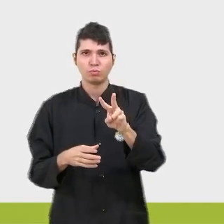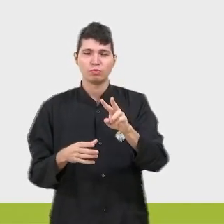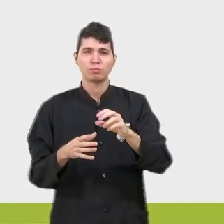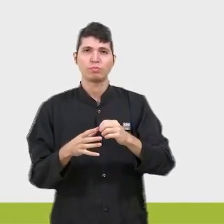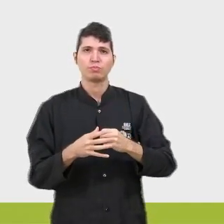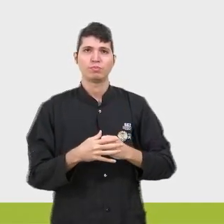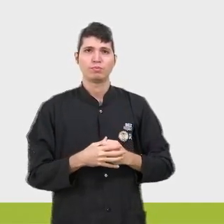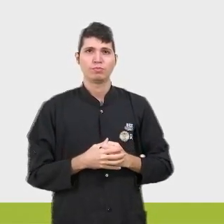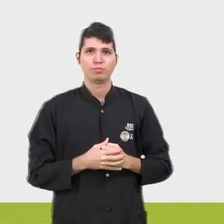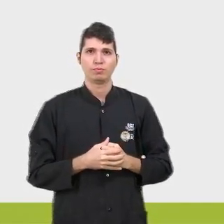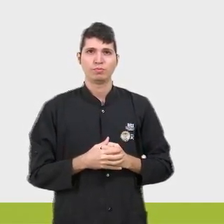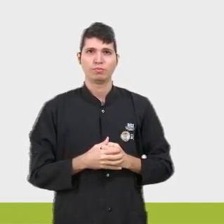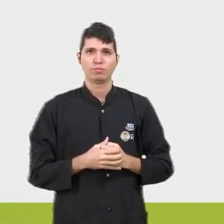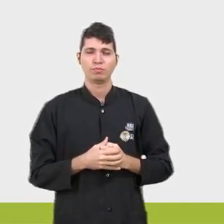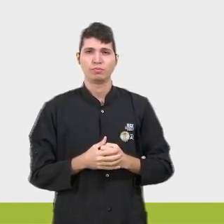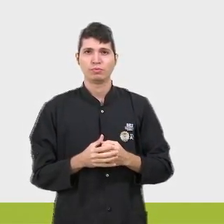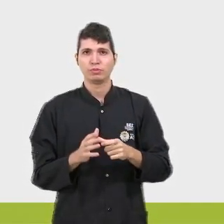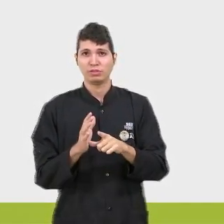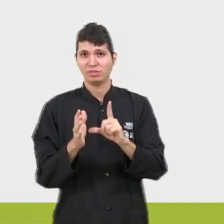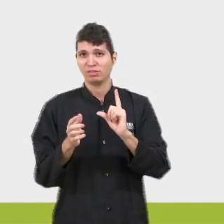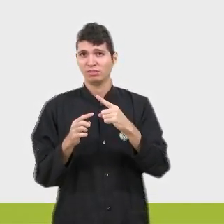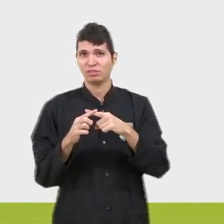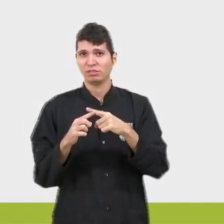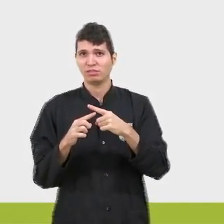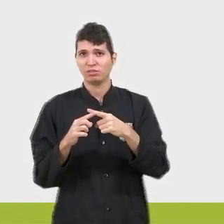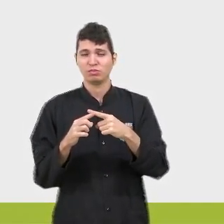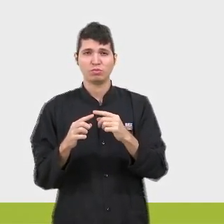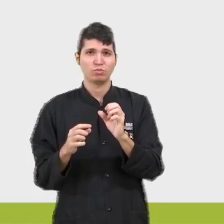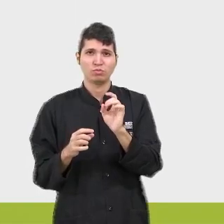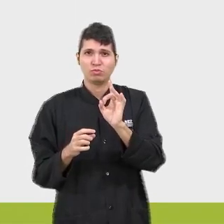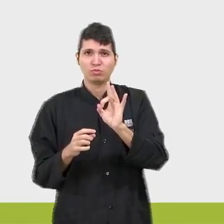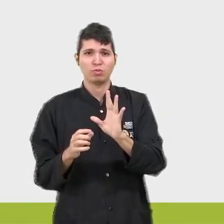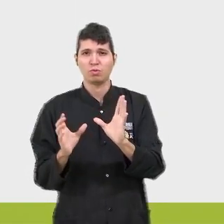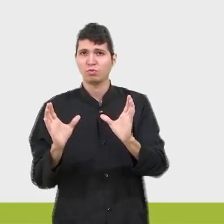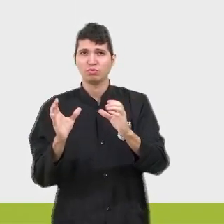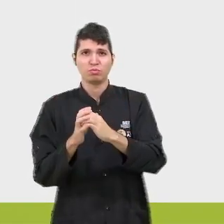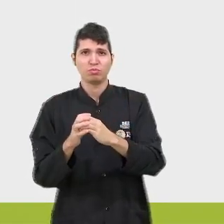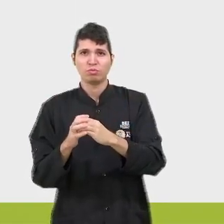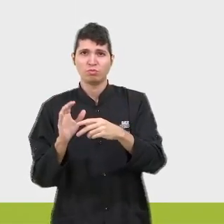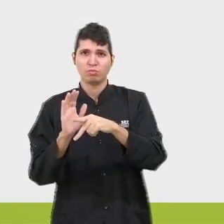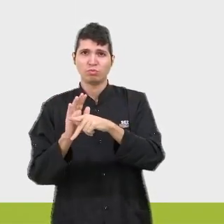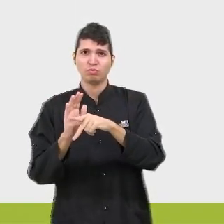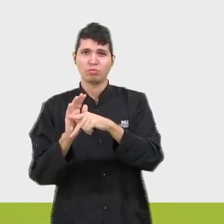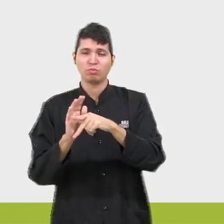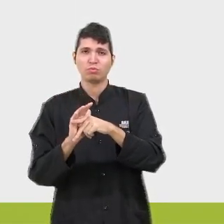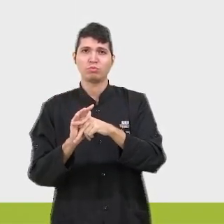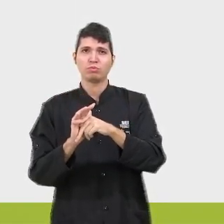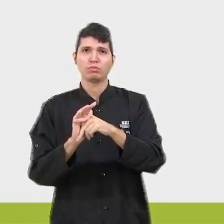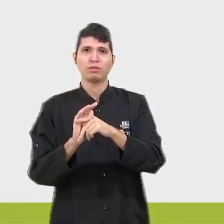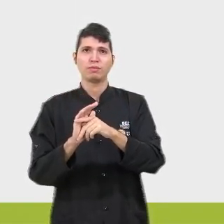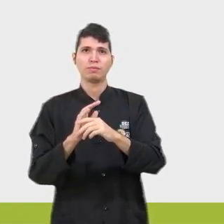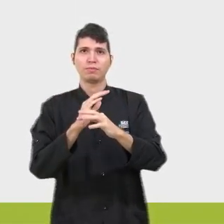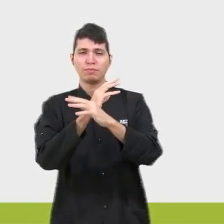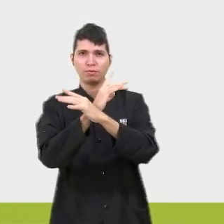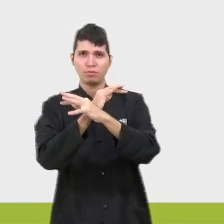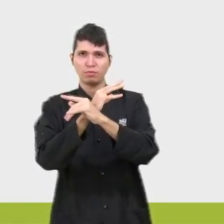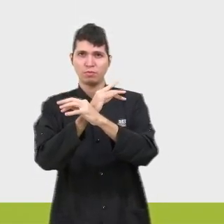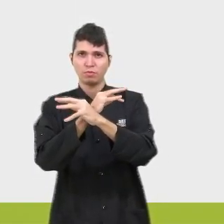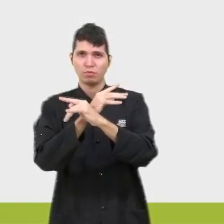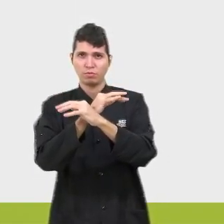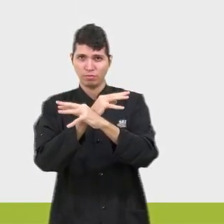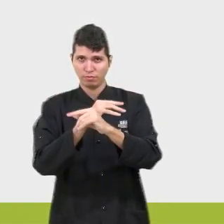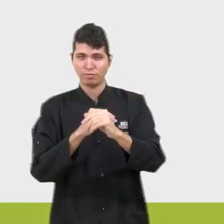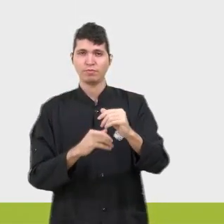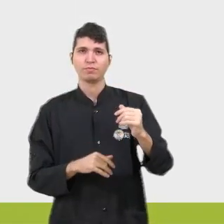aqui era a aproximação para as algas. Bom, surgiram então as algas vermelhas. Com o passar dos